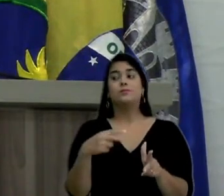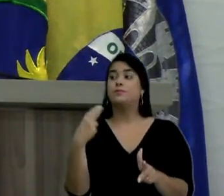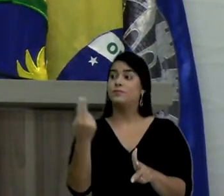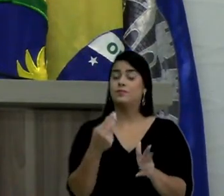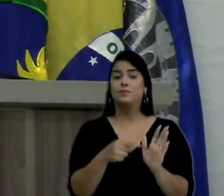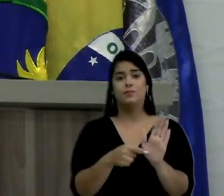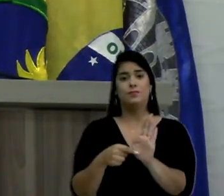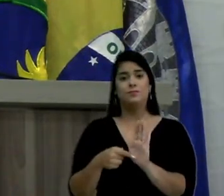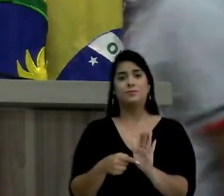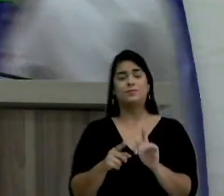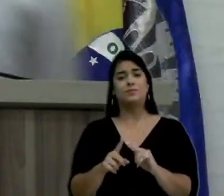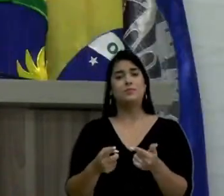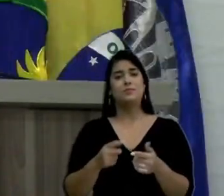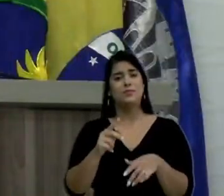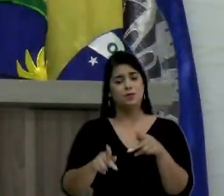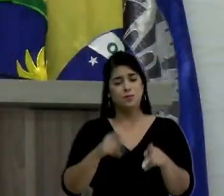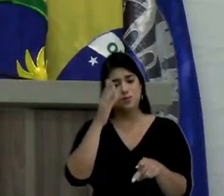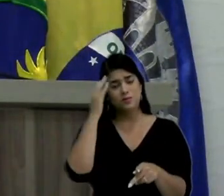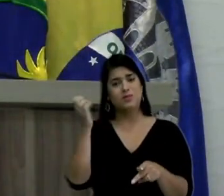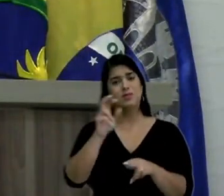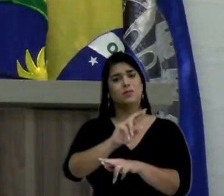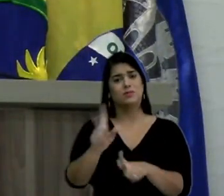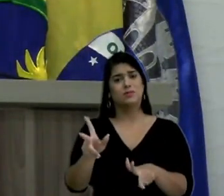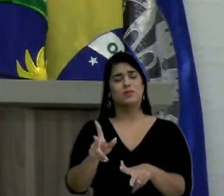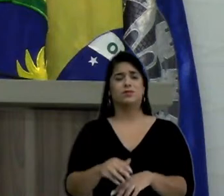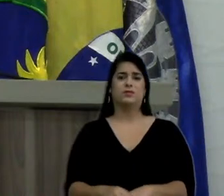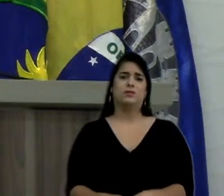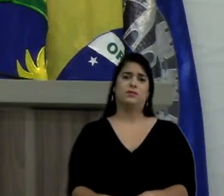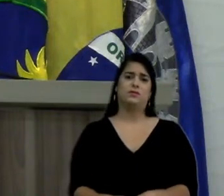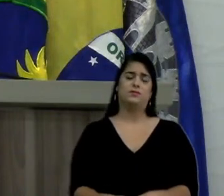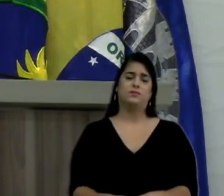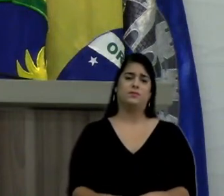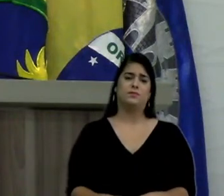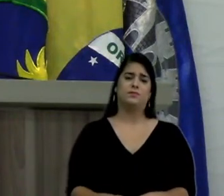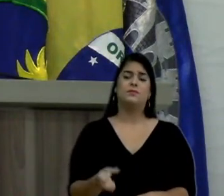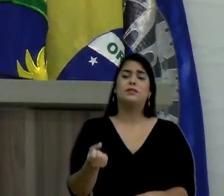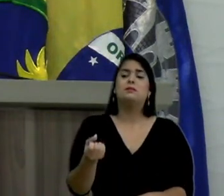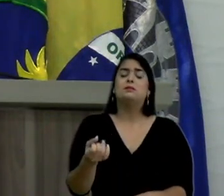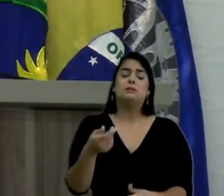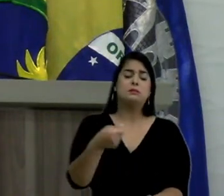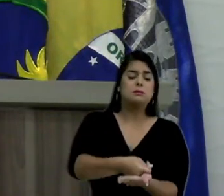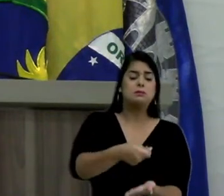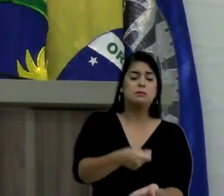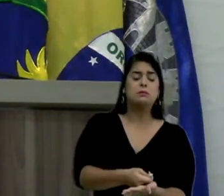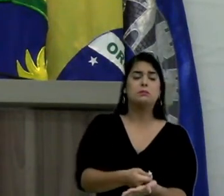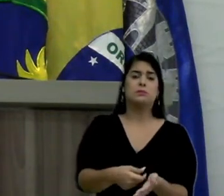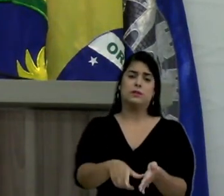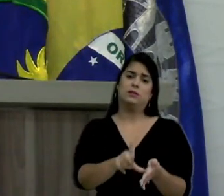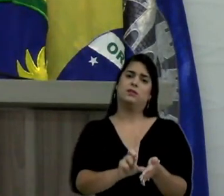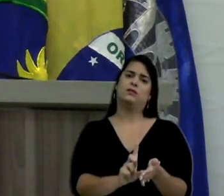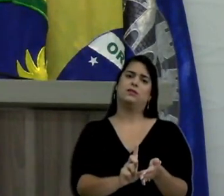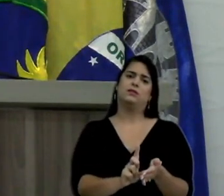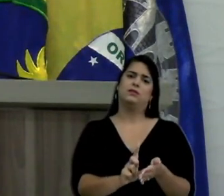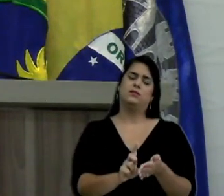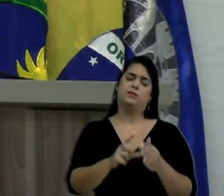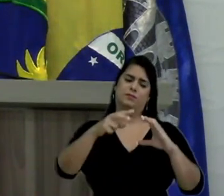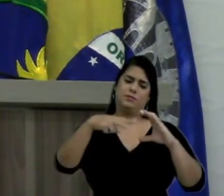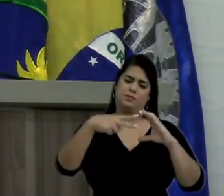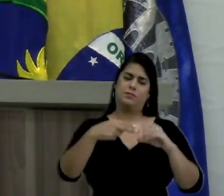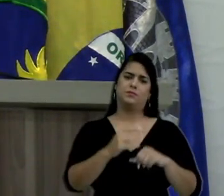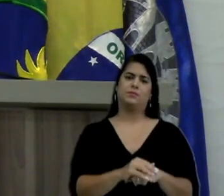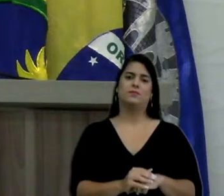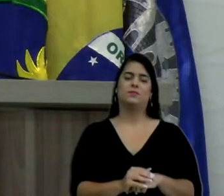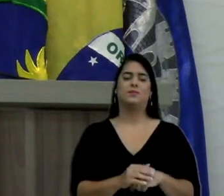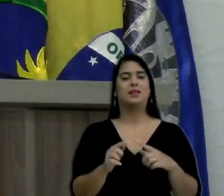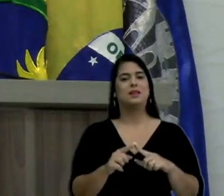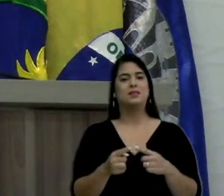fala mas todo mundo sabe quantas cobranças inúmeros era feit aqui nesta casa e graças a